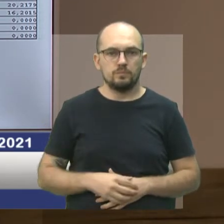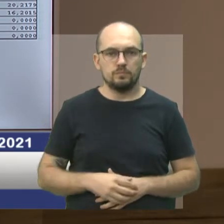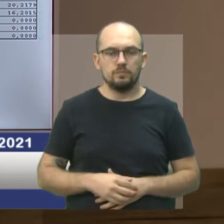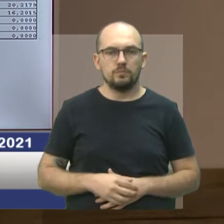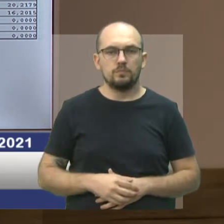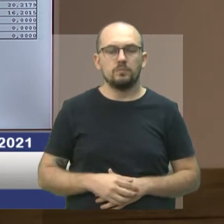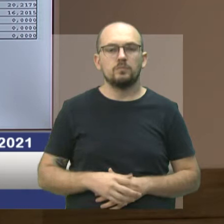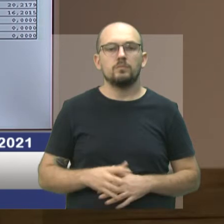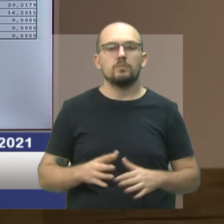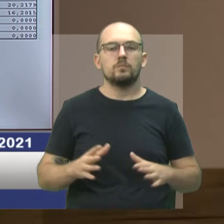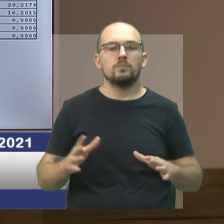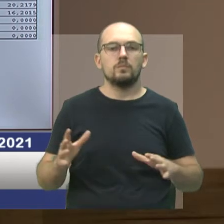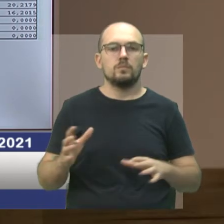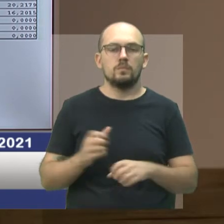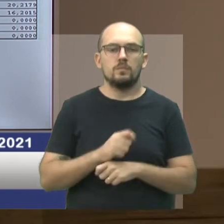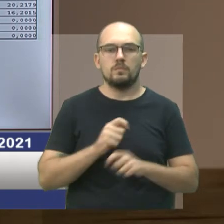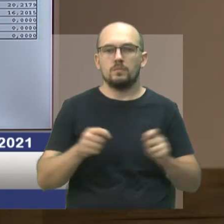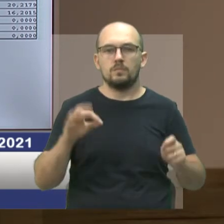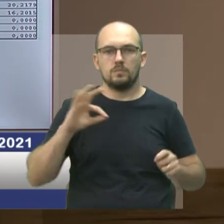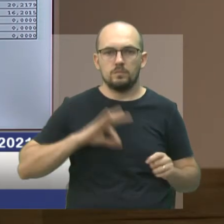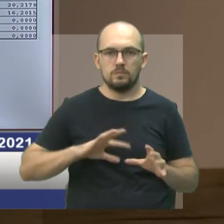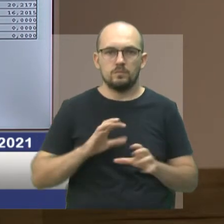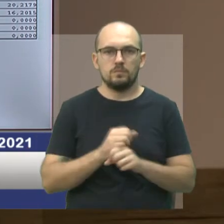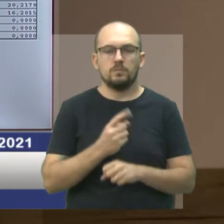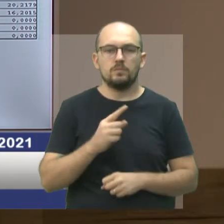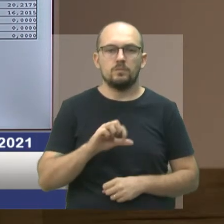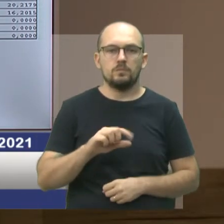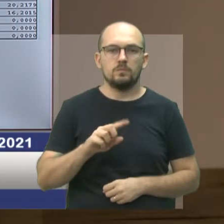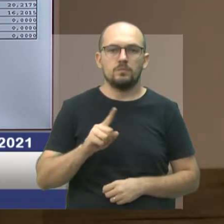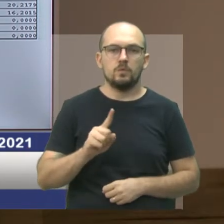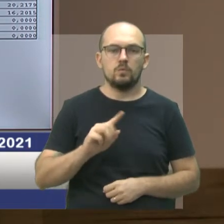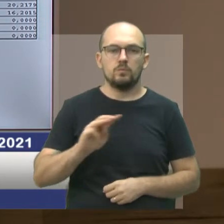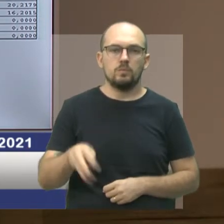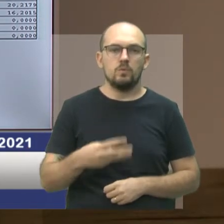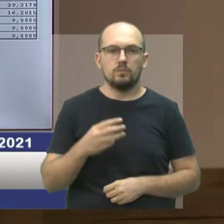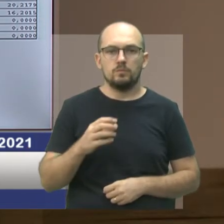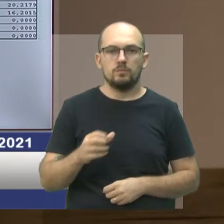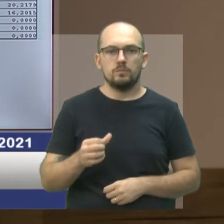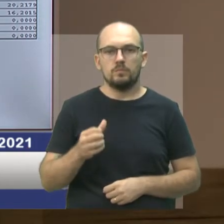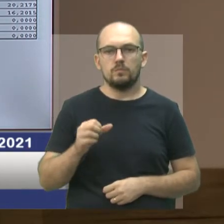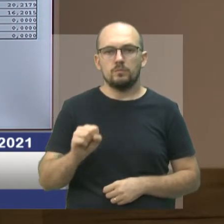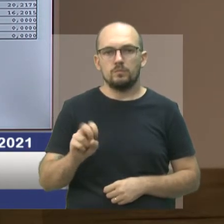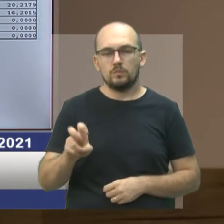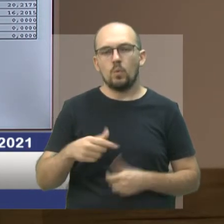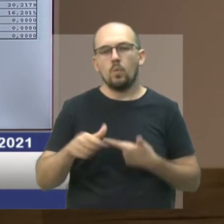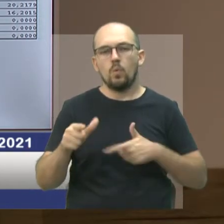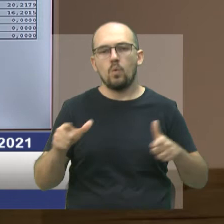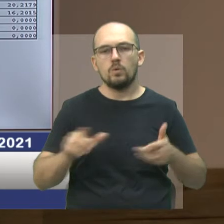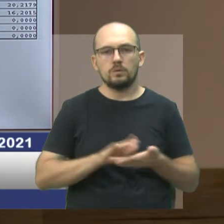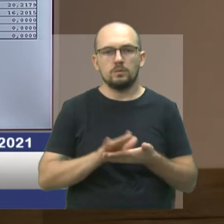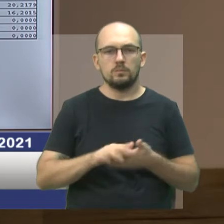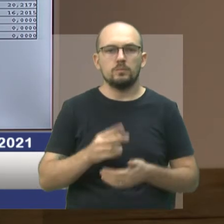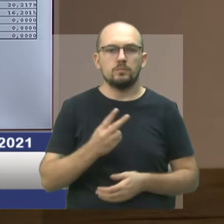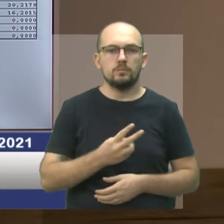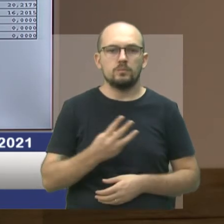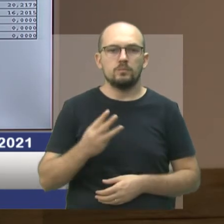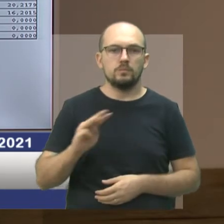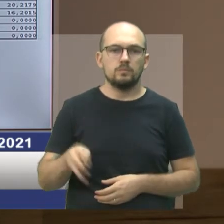pessoal em encargos sociais 191 milhões 675, outras despesas correntes 233